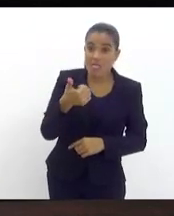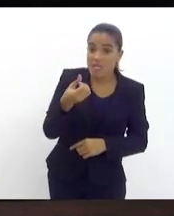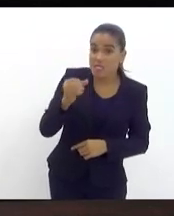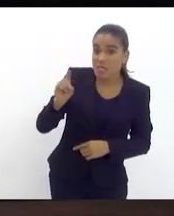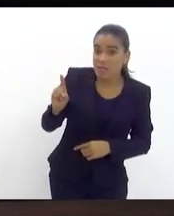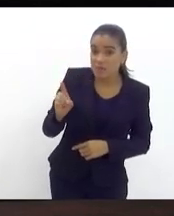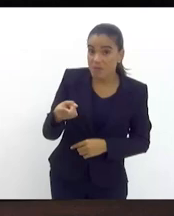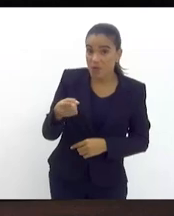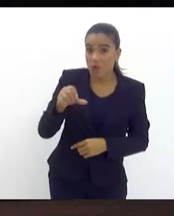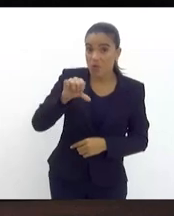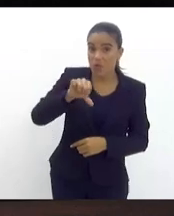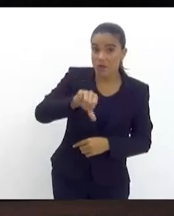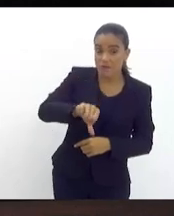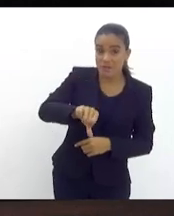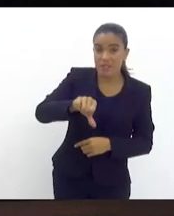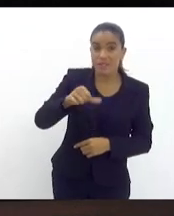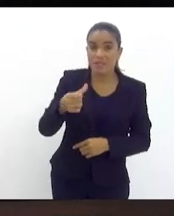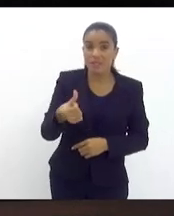mil